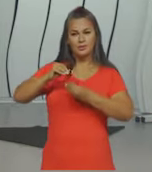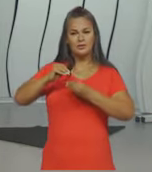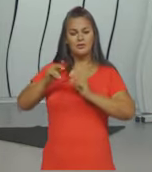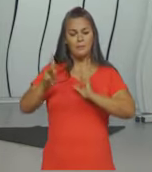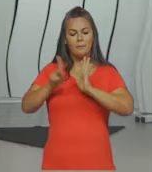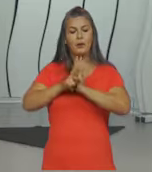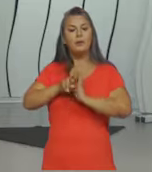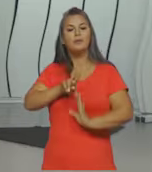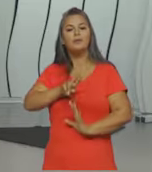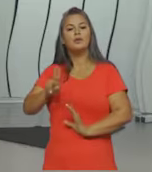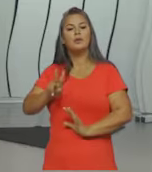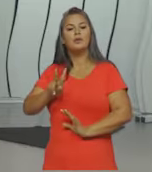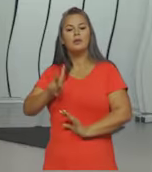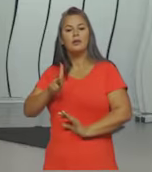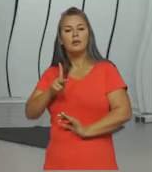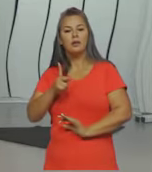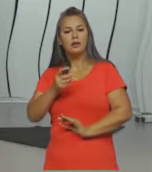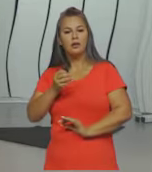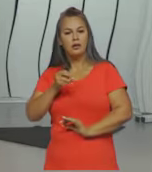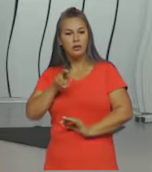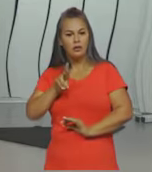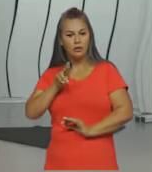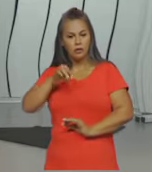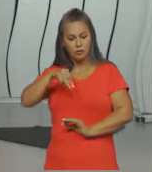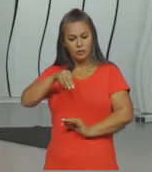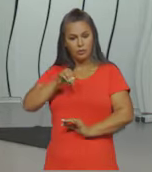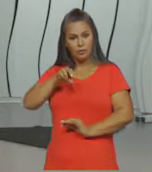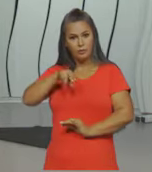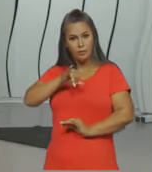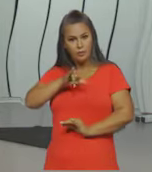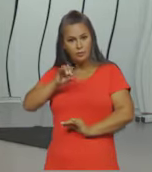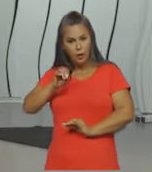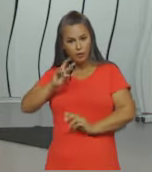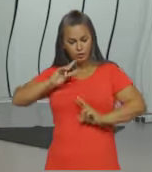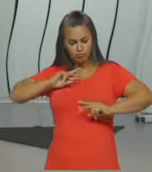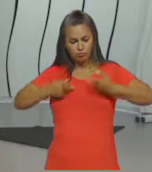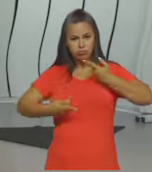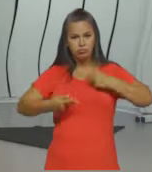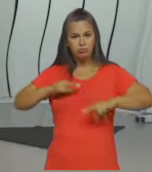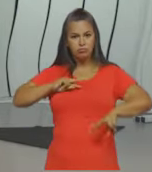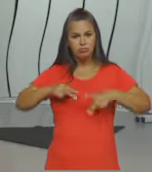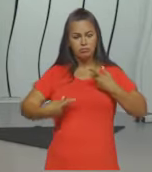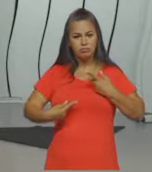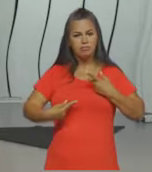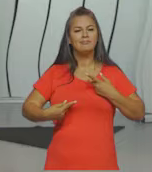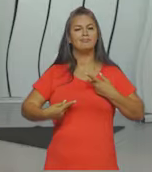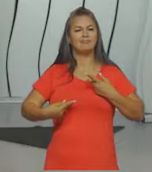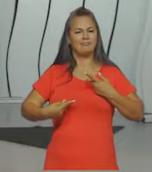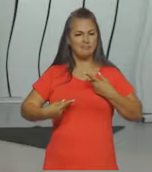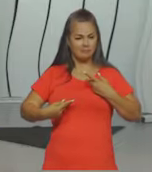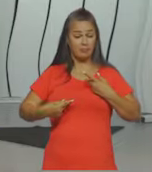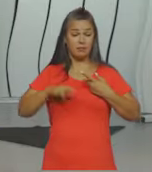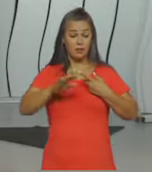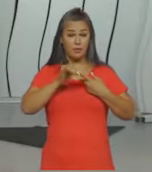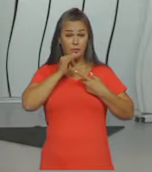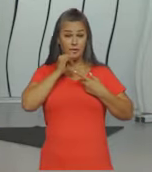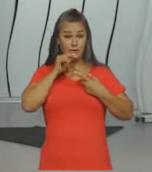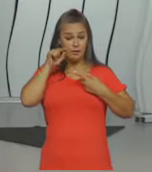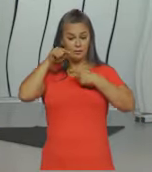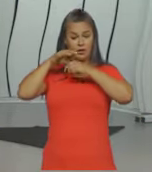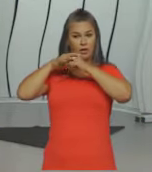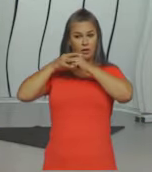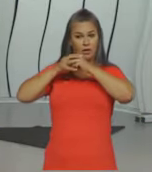hormônios. Então, na puberdade, nós vamos produzir hormônios cerebrais que vão agir lá no